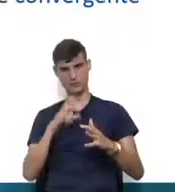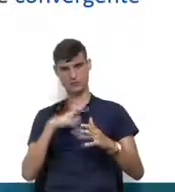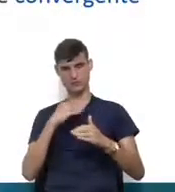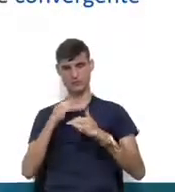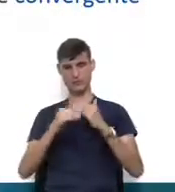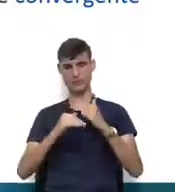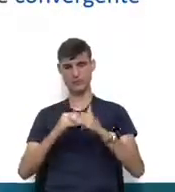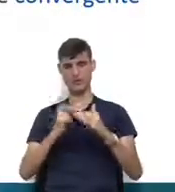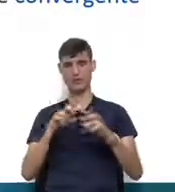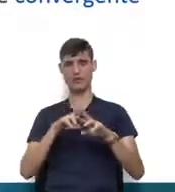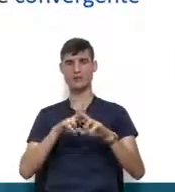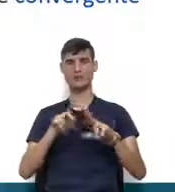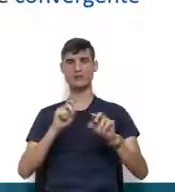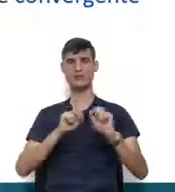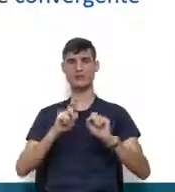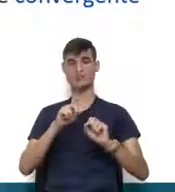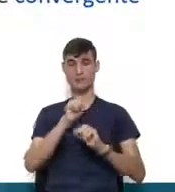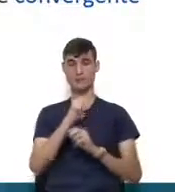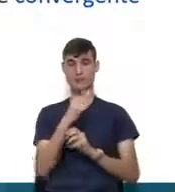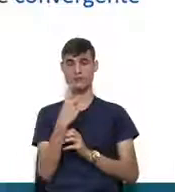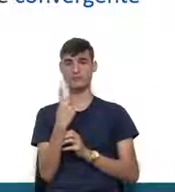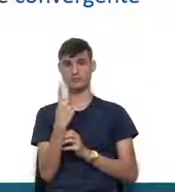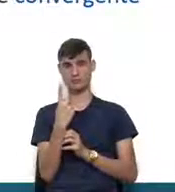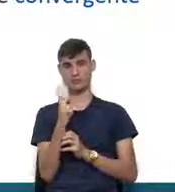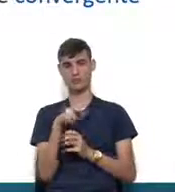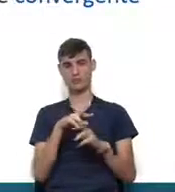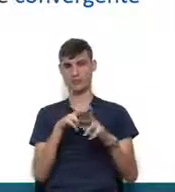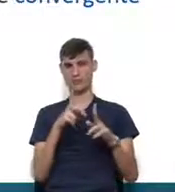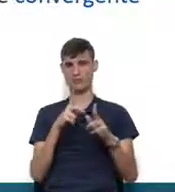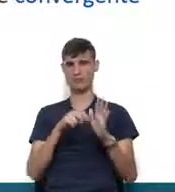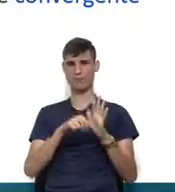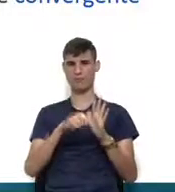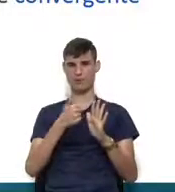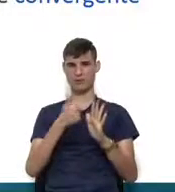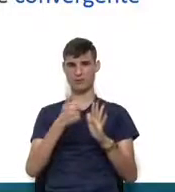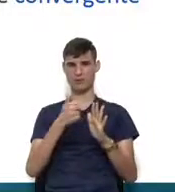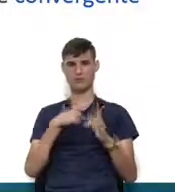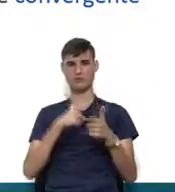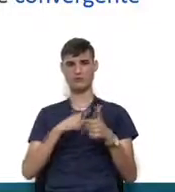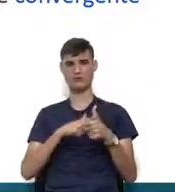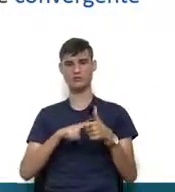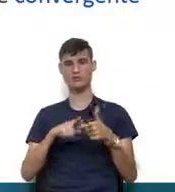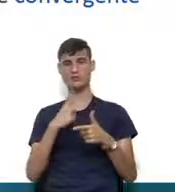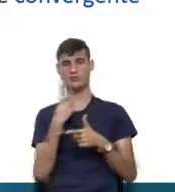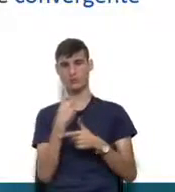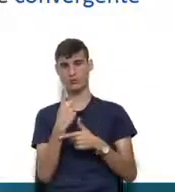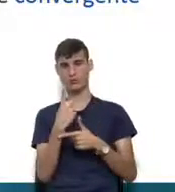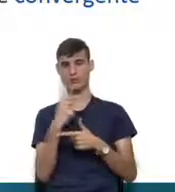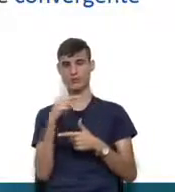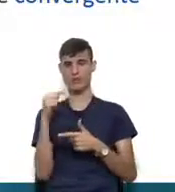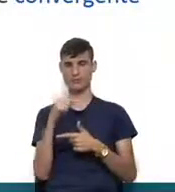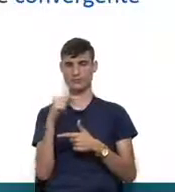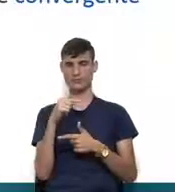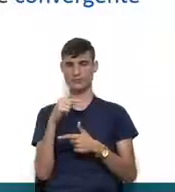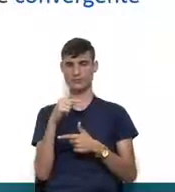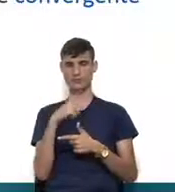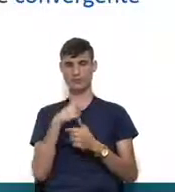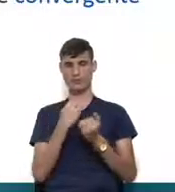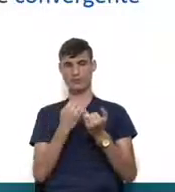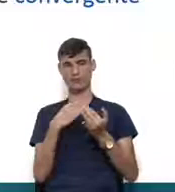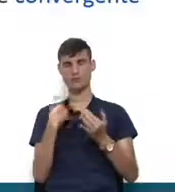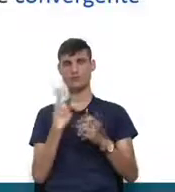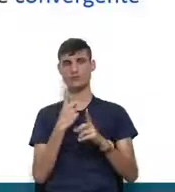termos, ela é igual ao A1, que é o primeiro termo, dividido por 1 menos aquela razão que